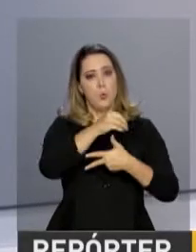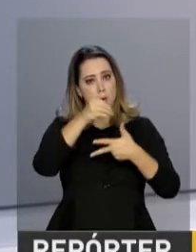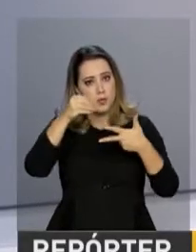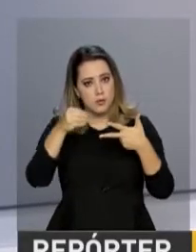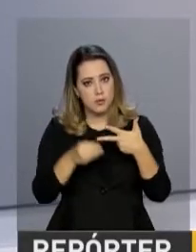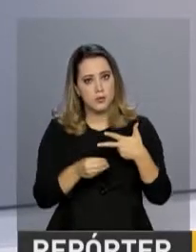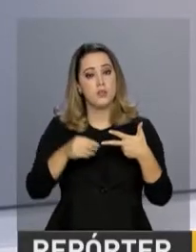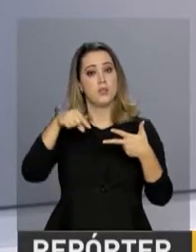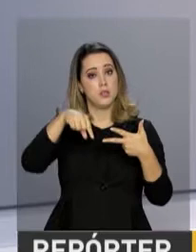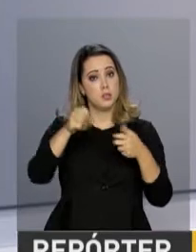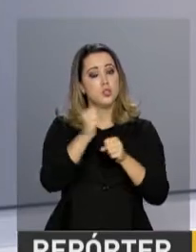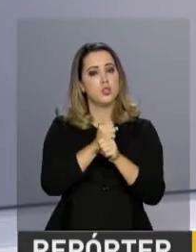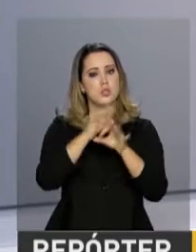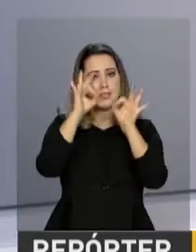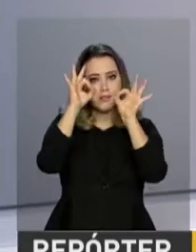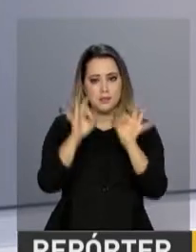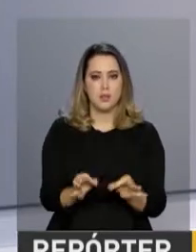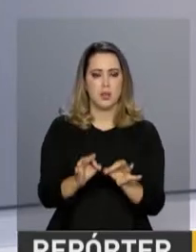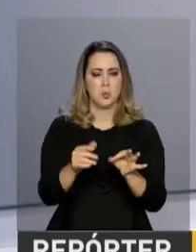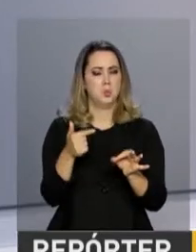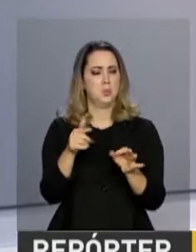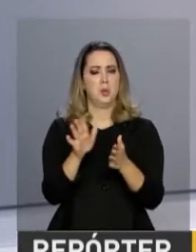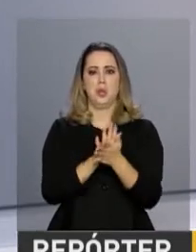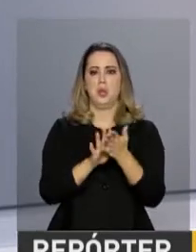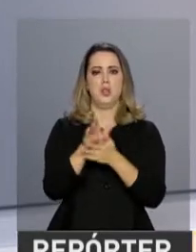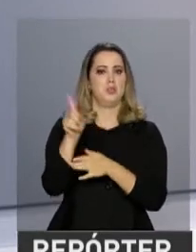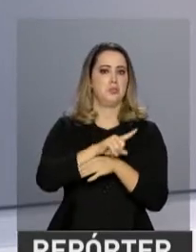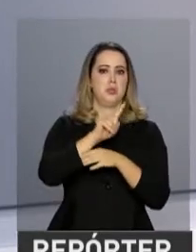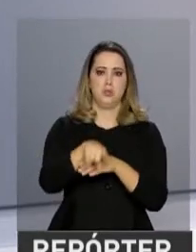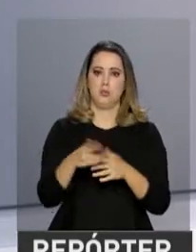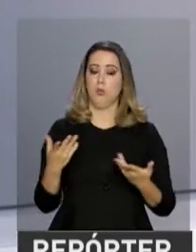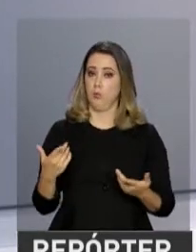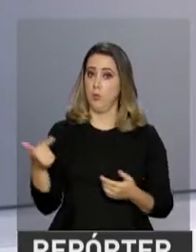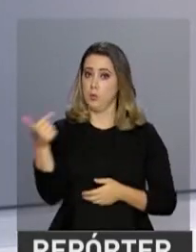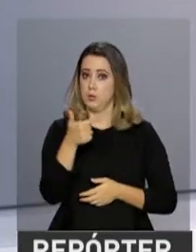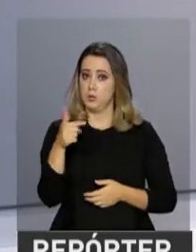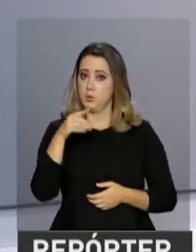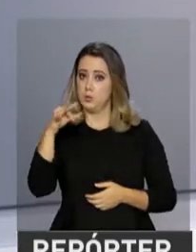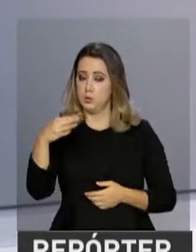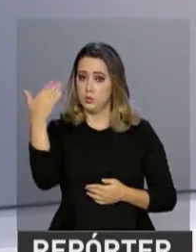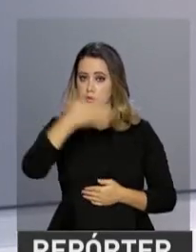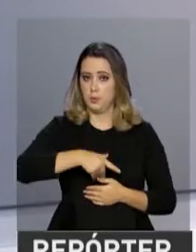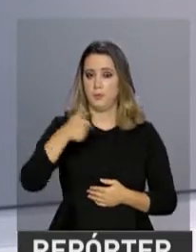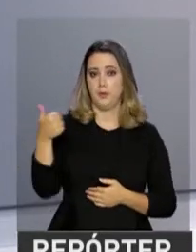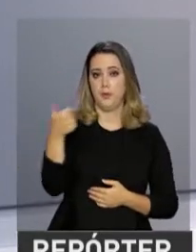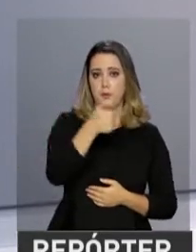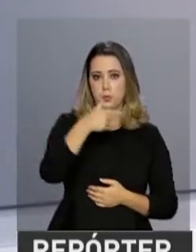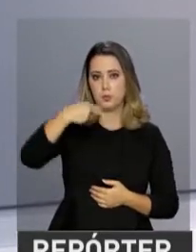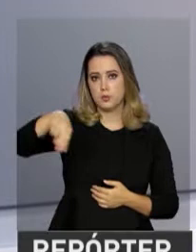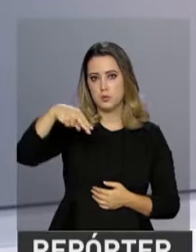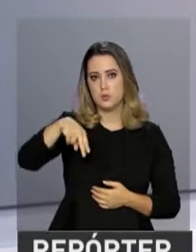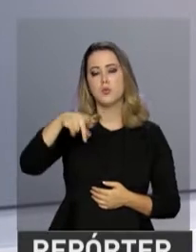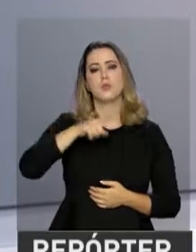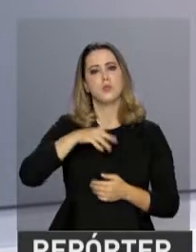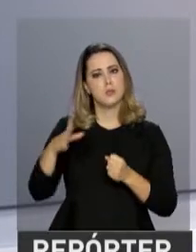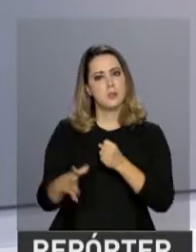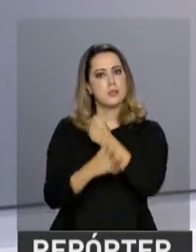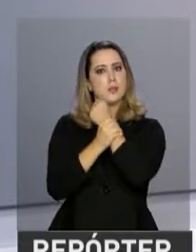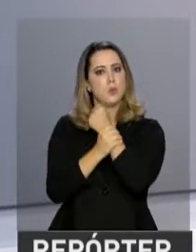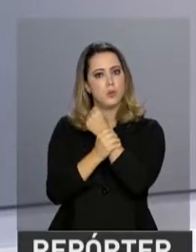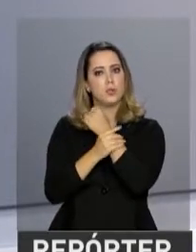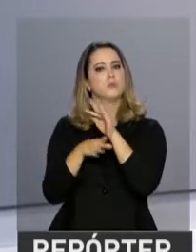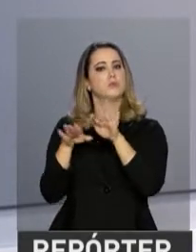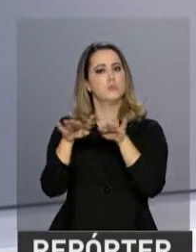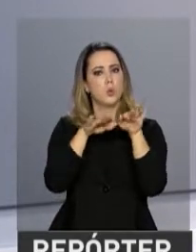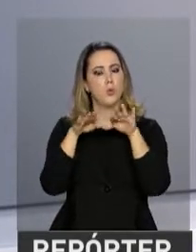2017 ser cancelado e aplicação do segundo dia de provas do exame neste domingo 12 de novembro terá segurança